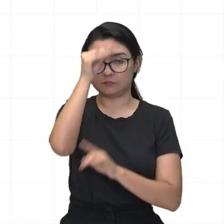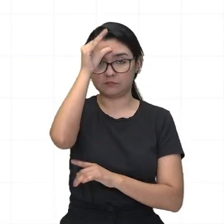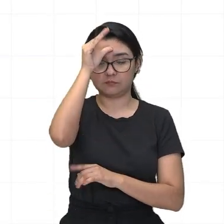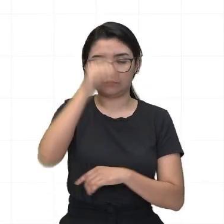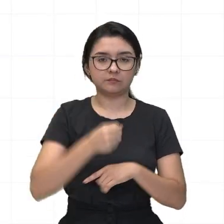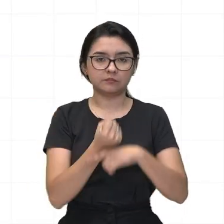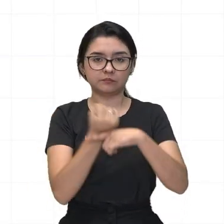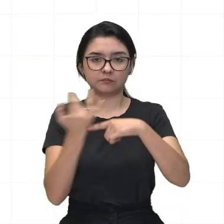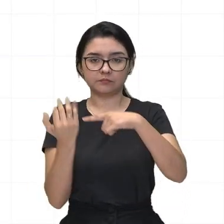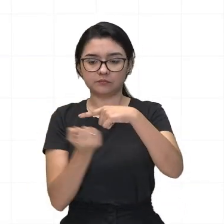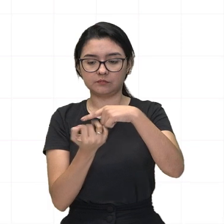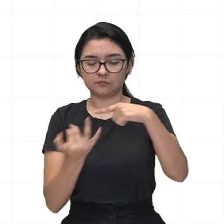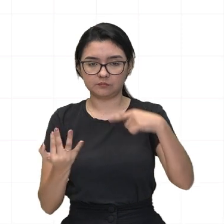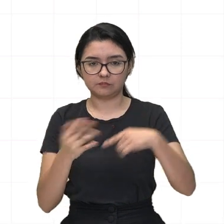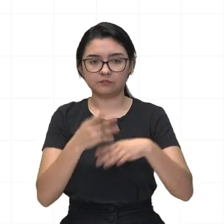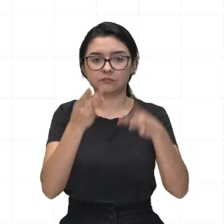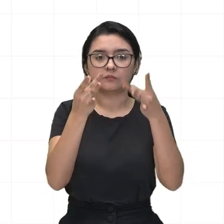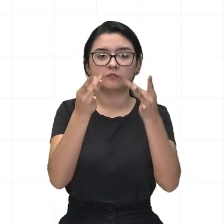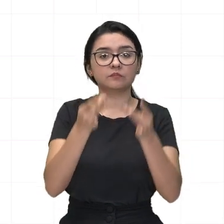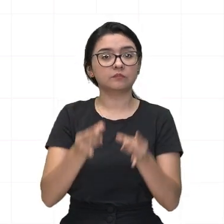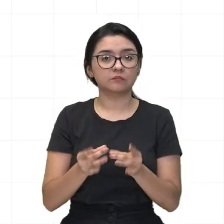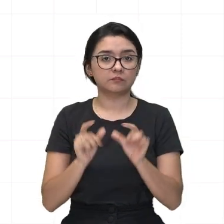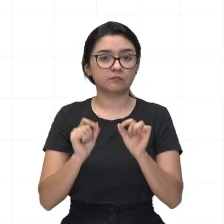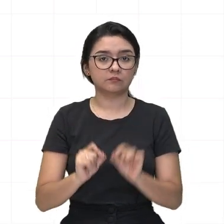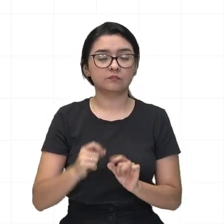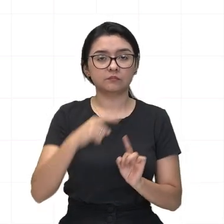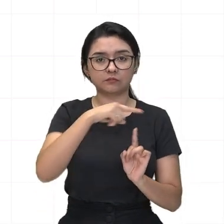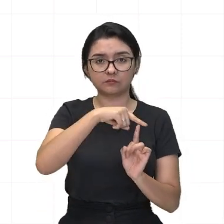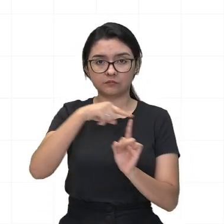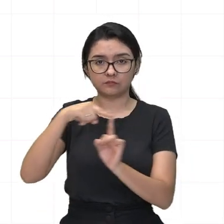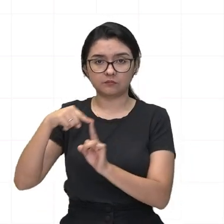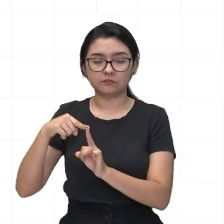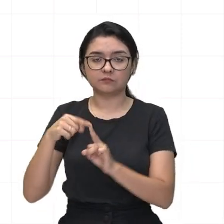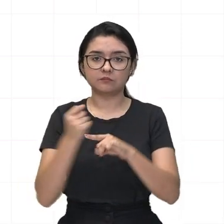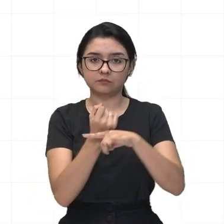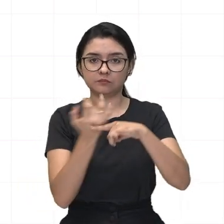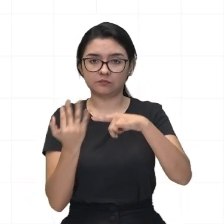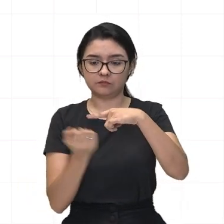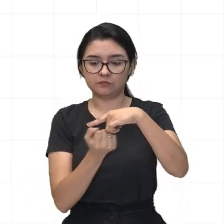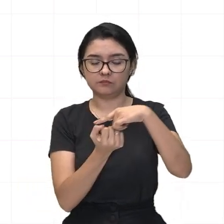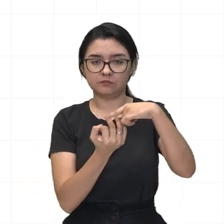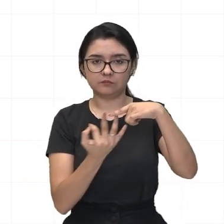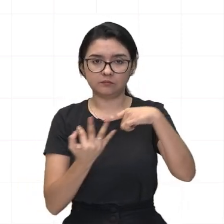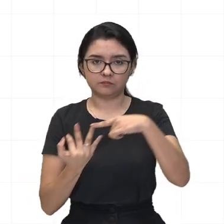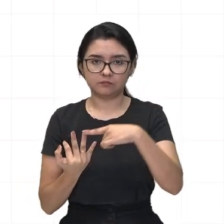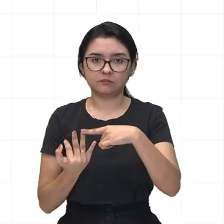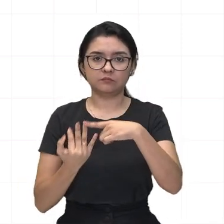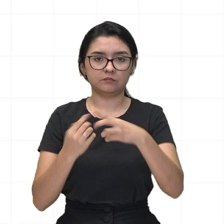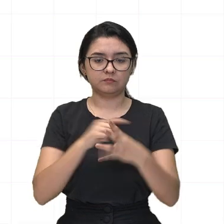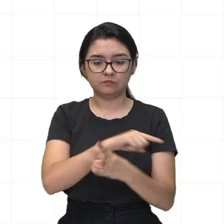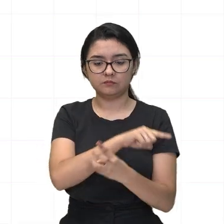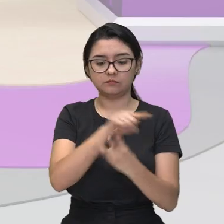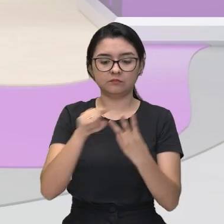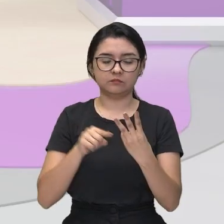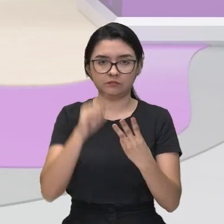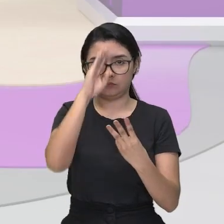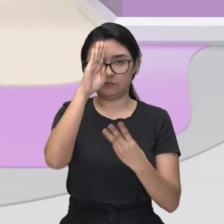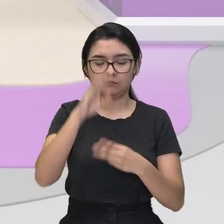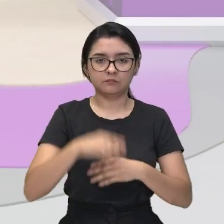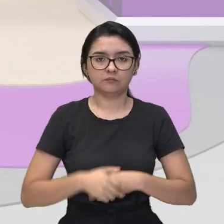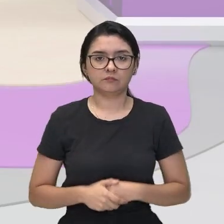conhecimento, frações, detalhamento, tipo de frações, próprias, impróprias e